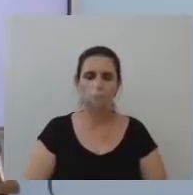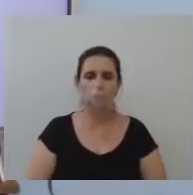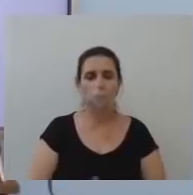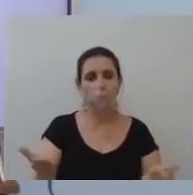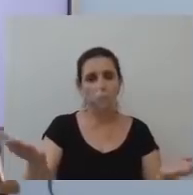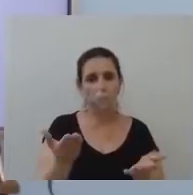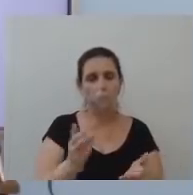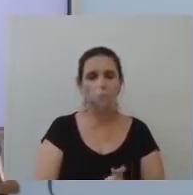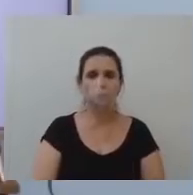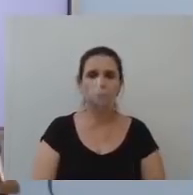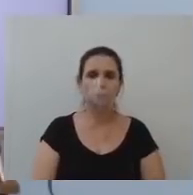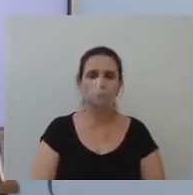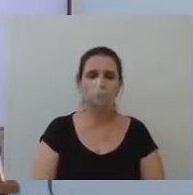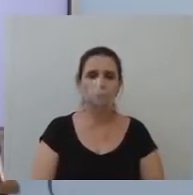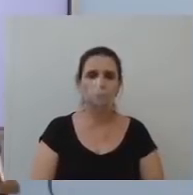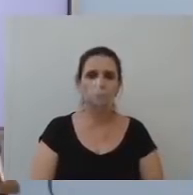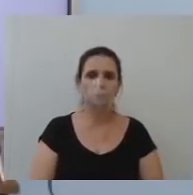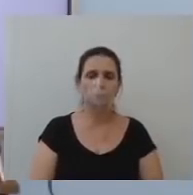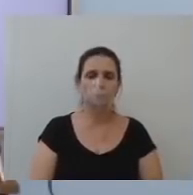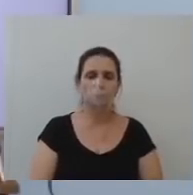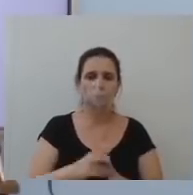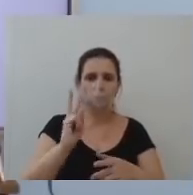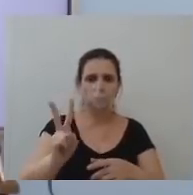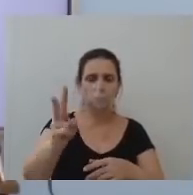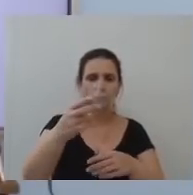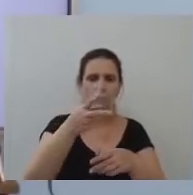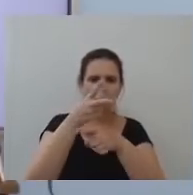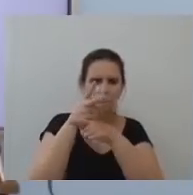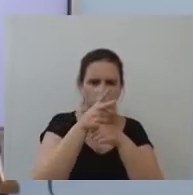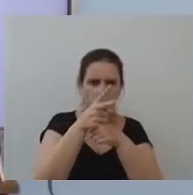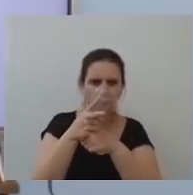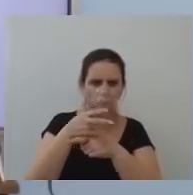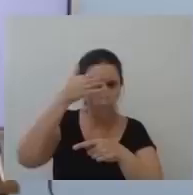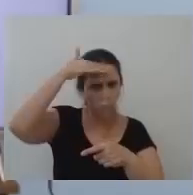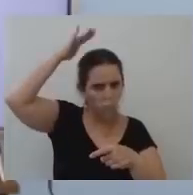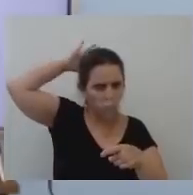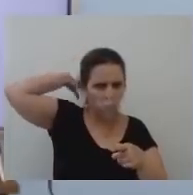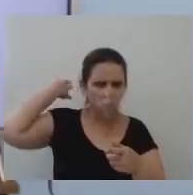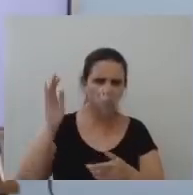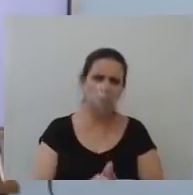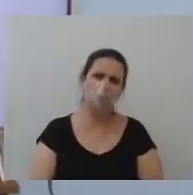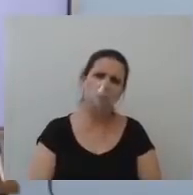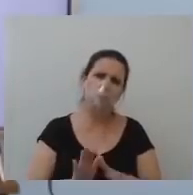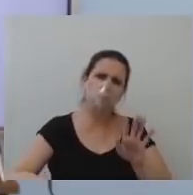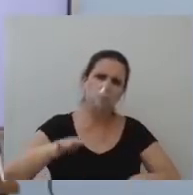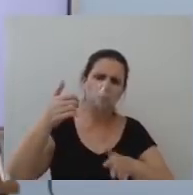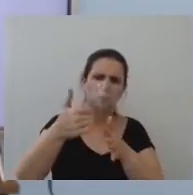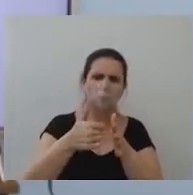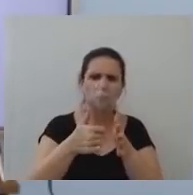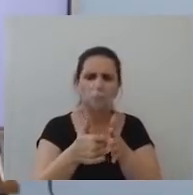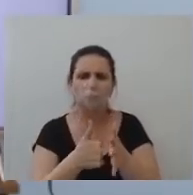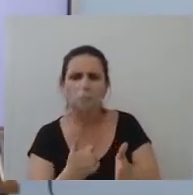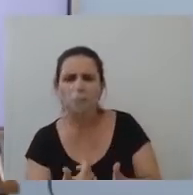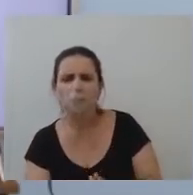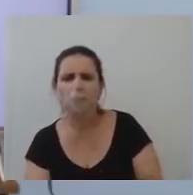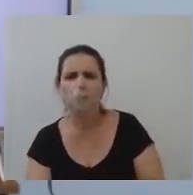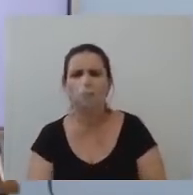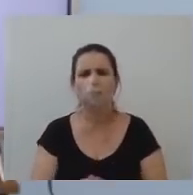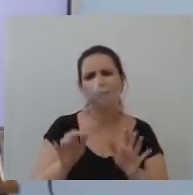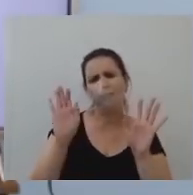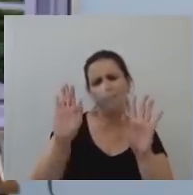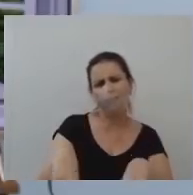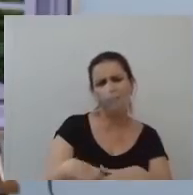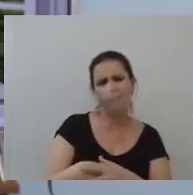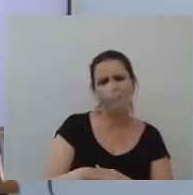nesse caso, certo? Você vai sempre gravar aqui. Aí, às vezes, tem aquela pergunta, né? E aquela coisa chata, Nara,